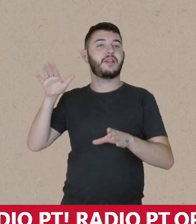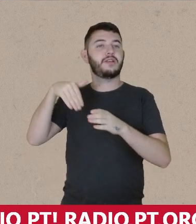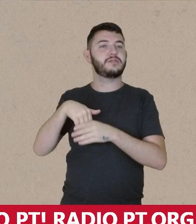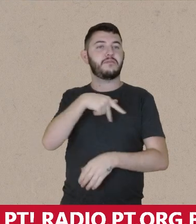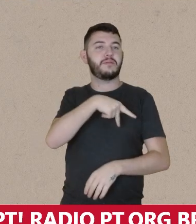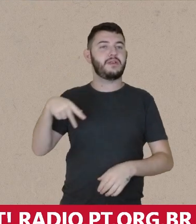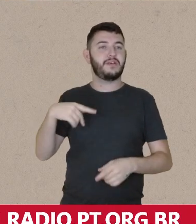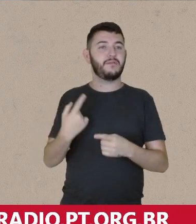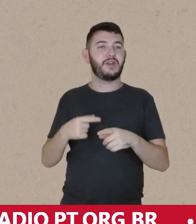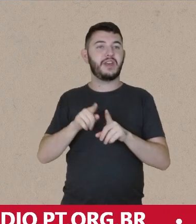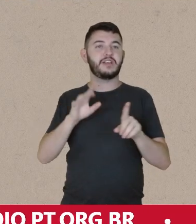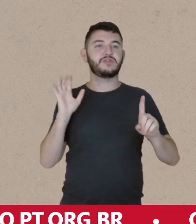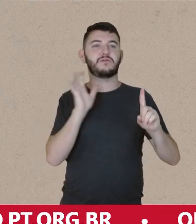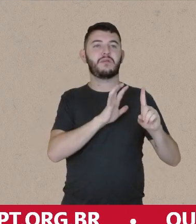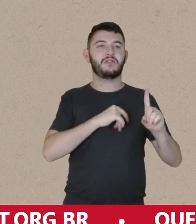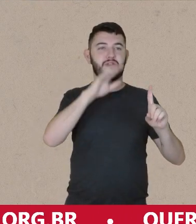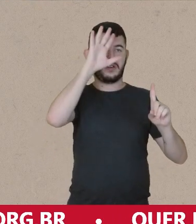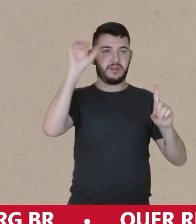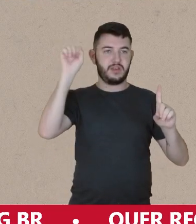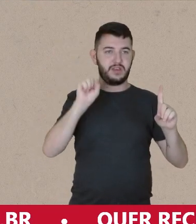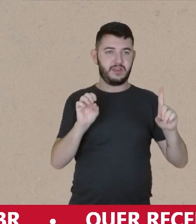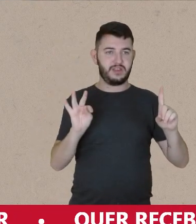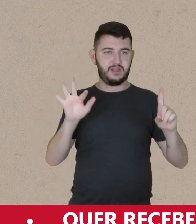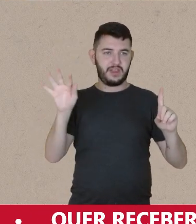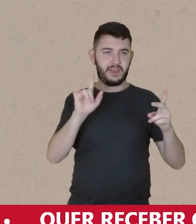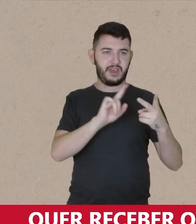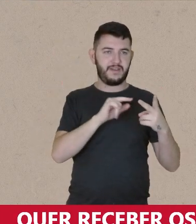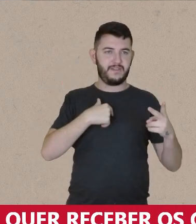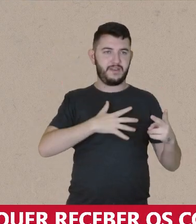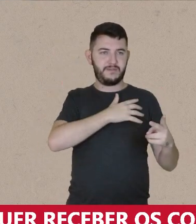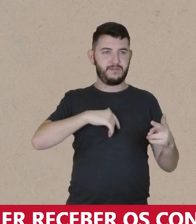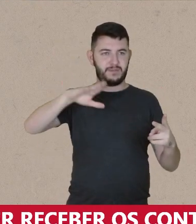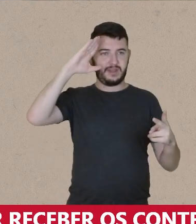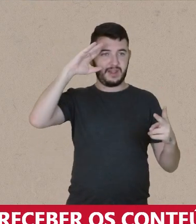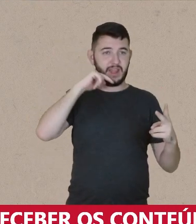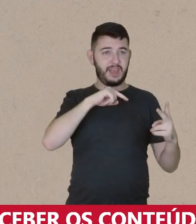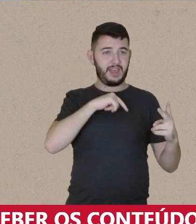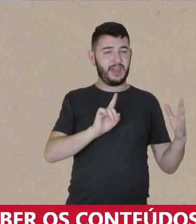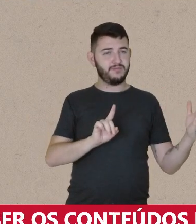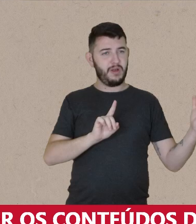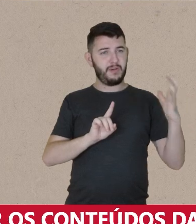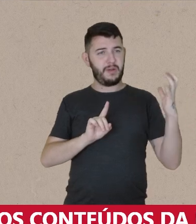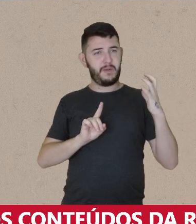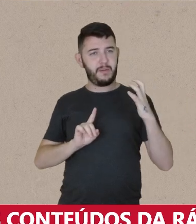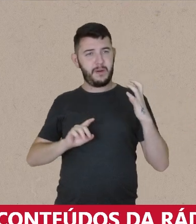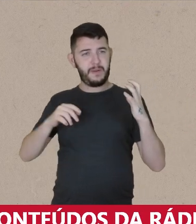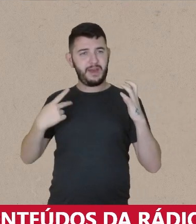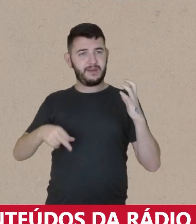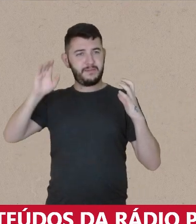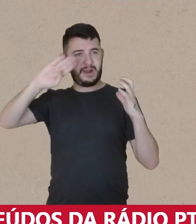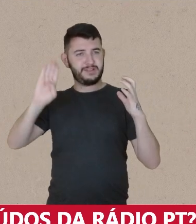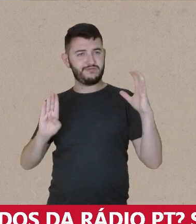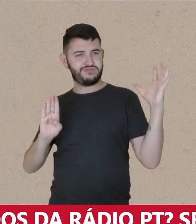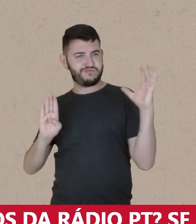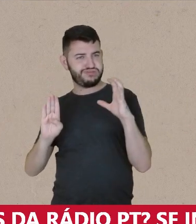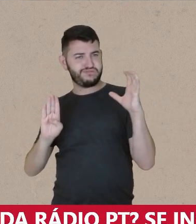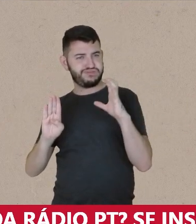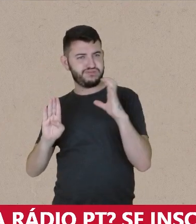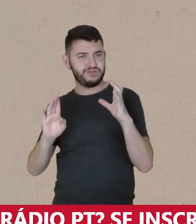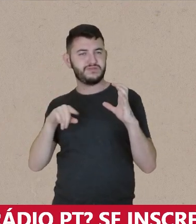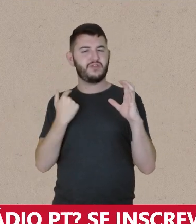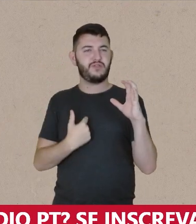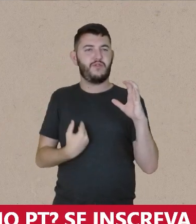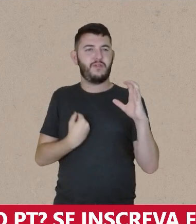Pressionaram o Supremo, os militares, aí começou a sombra militar sobre o país, que agora nós estamos vivendo esse dilema